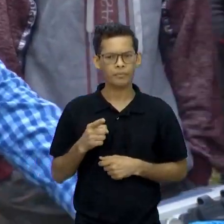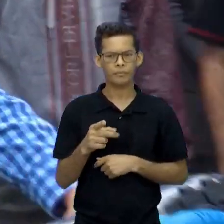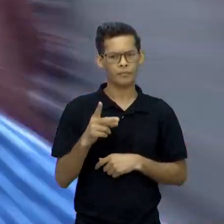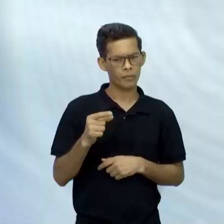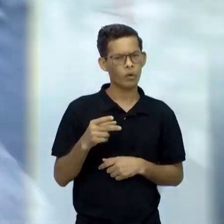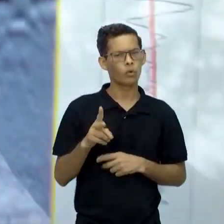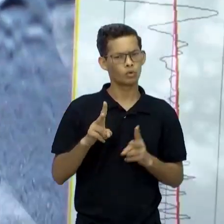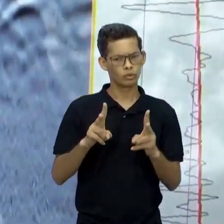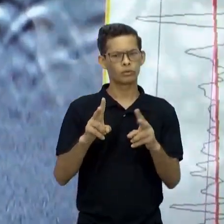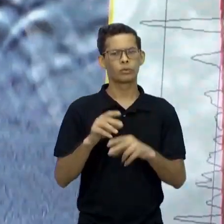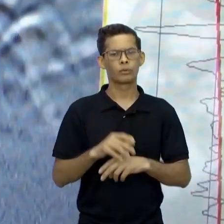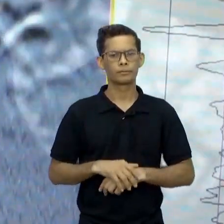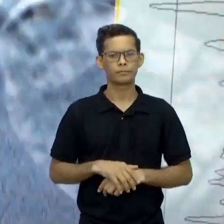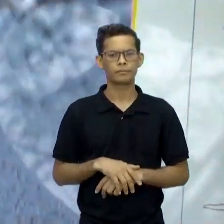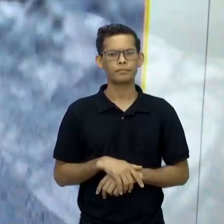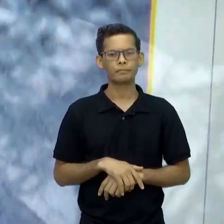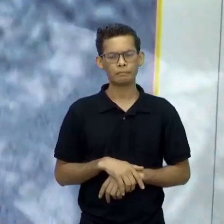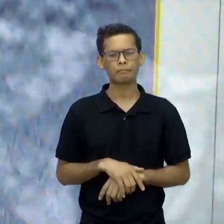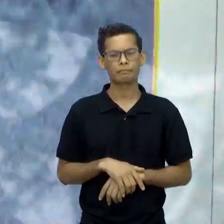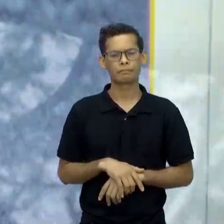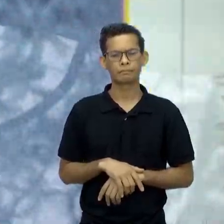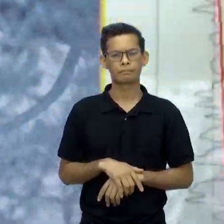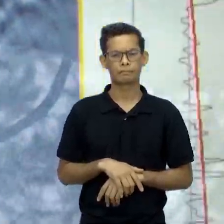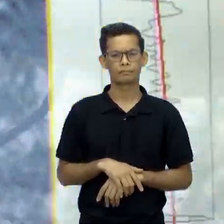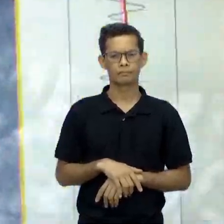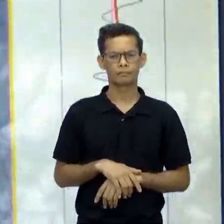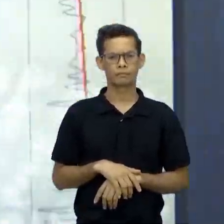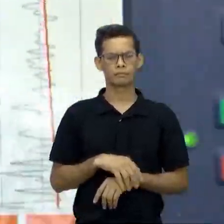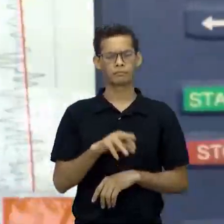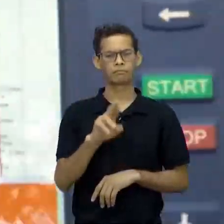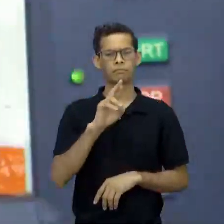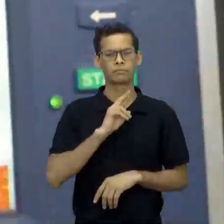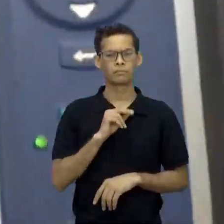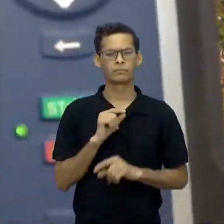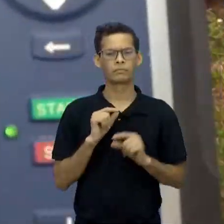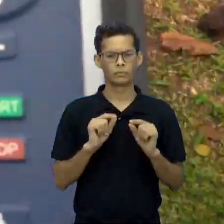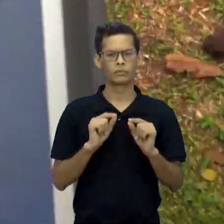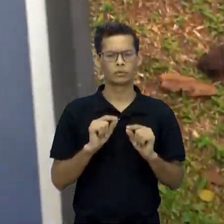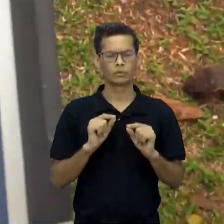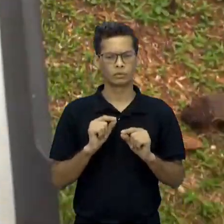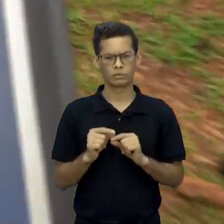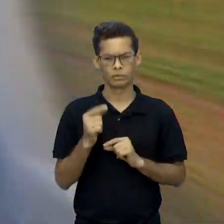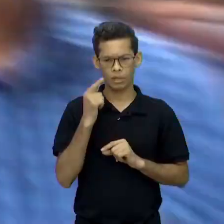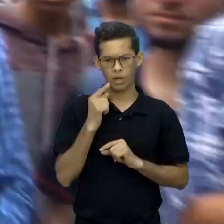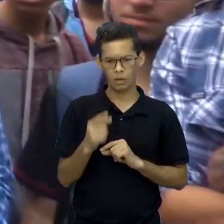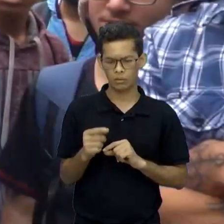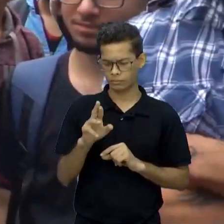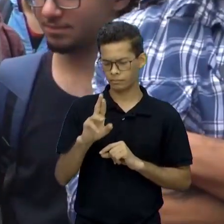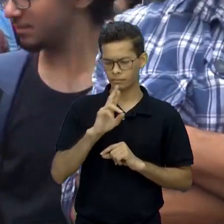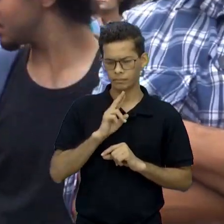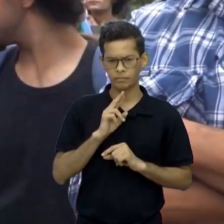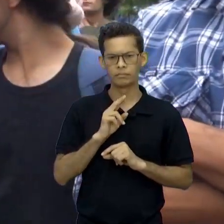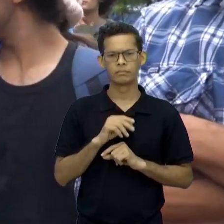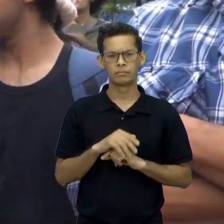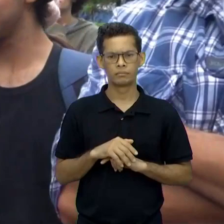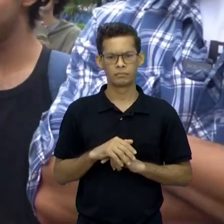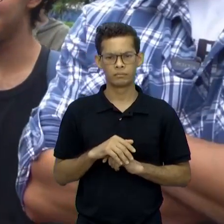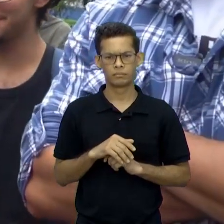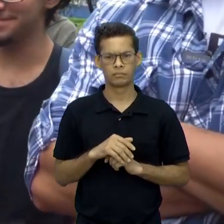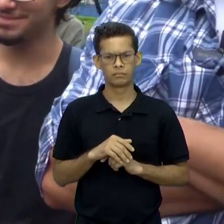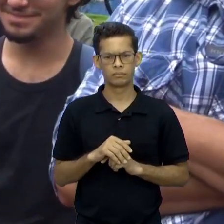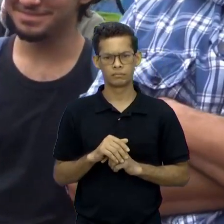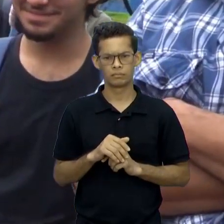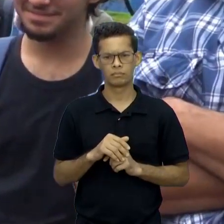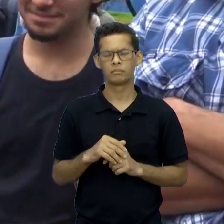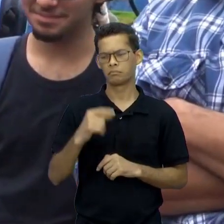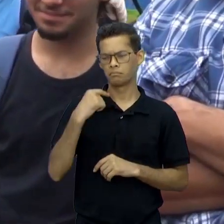Então, terminou o perfil aqui, né? E a resposta seria só essa aqui que está aqui na tela. Eu que enterrei tudo isso, não